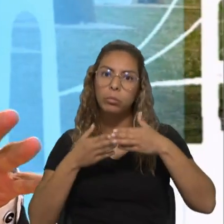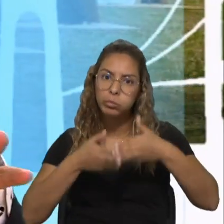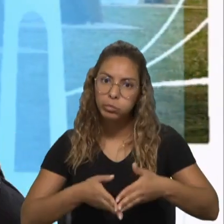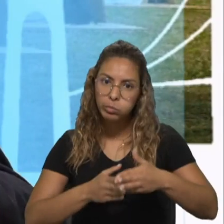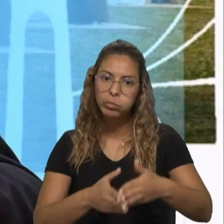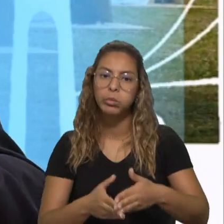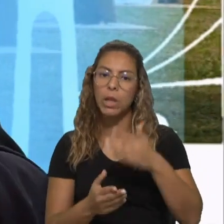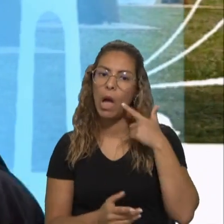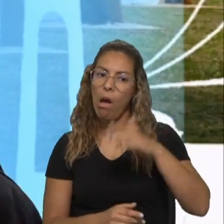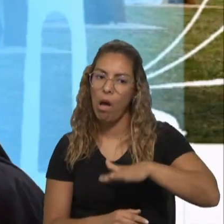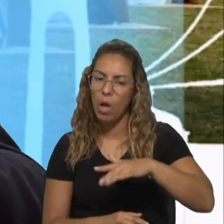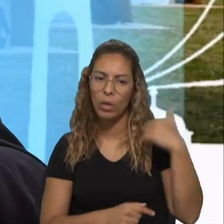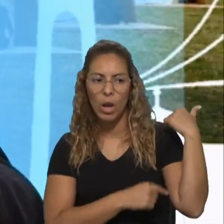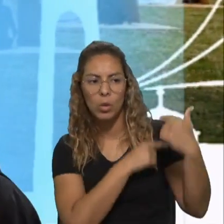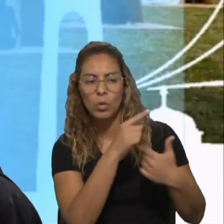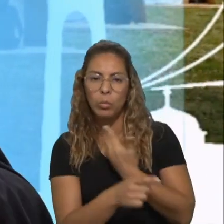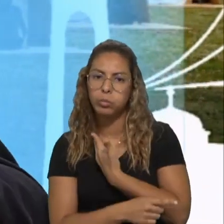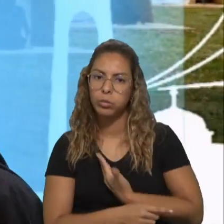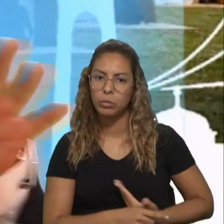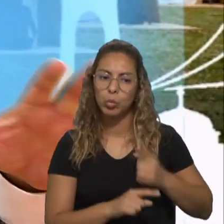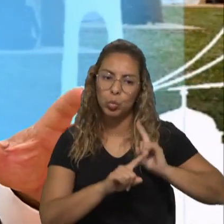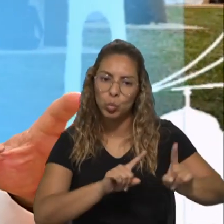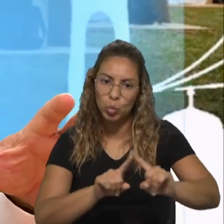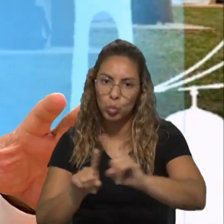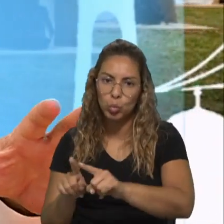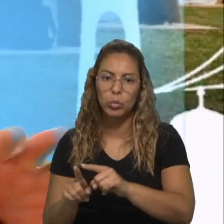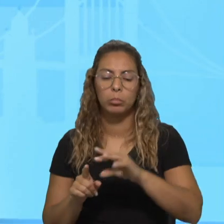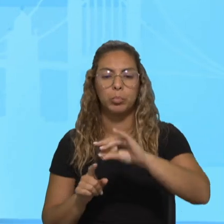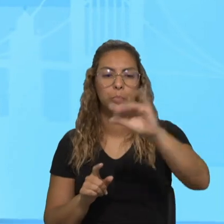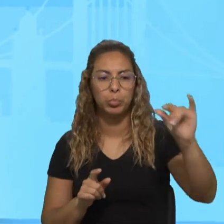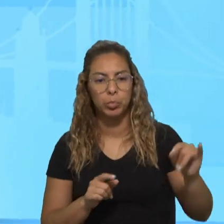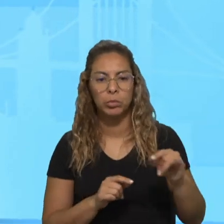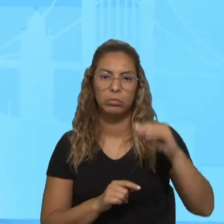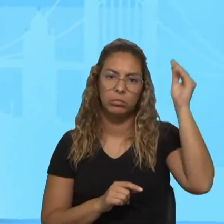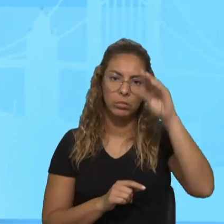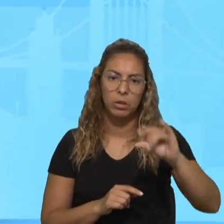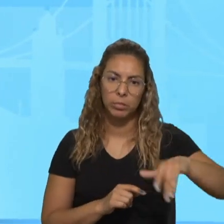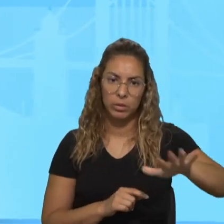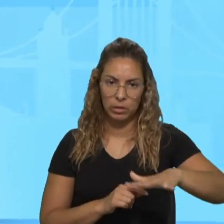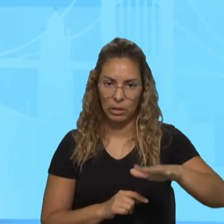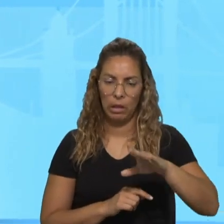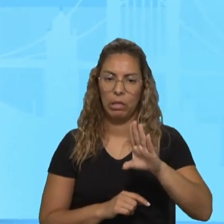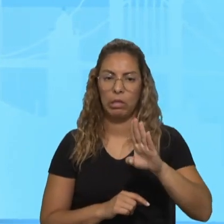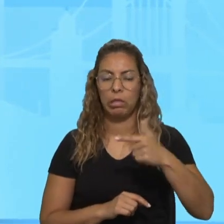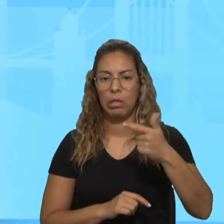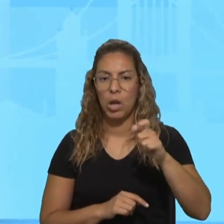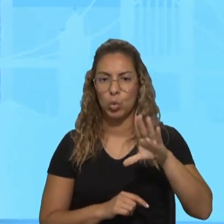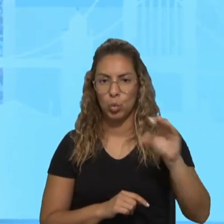estar lá as embarcações tradicionais, muito diversificadas, dos diferentes municípios aqui do estuário do Tejo, que nos apoiam.